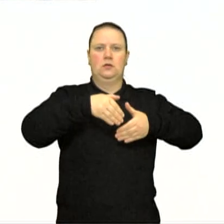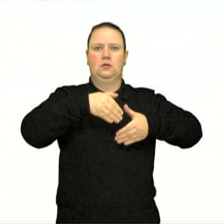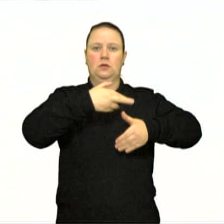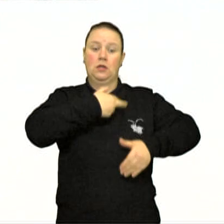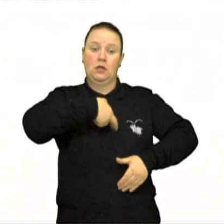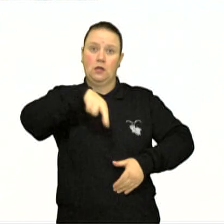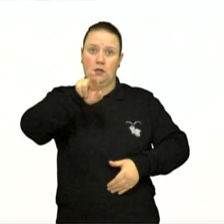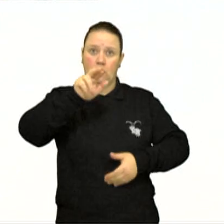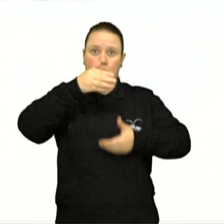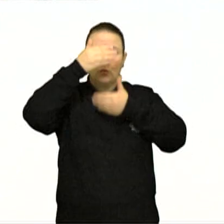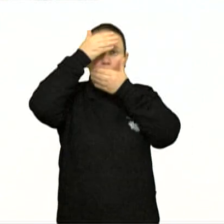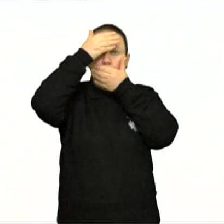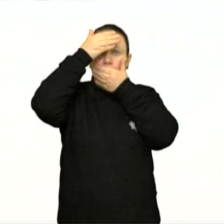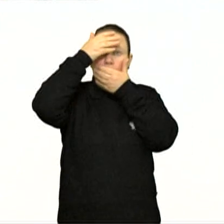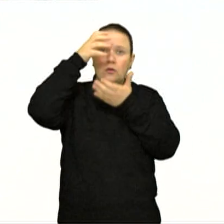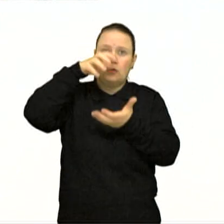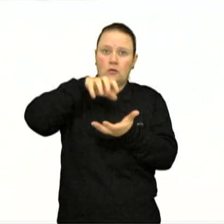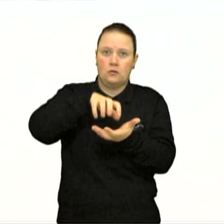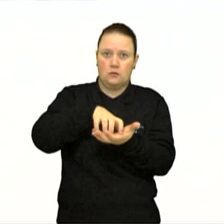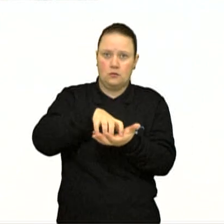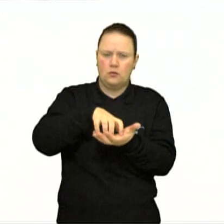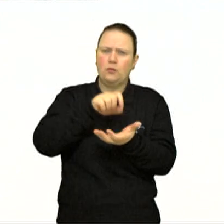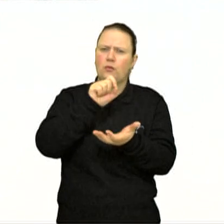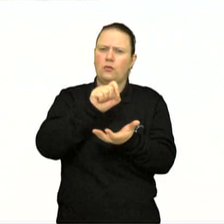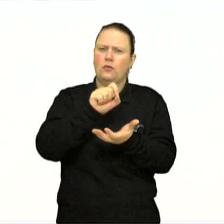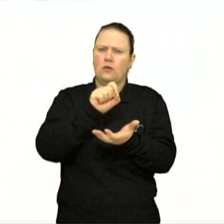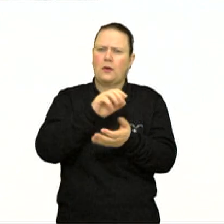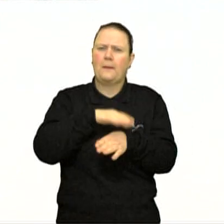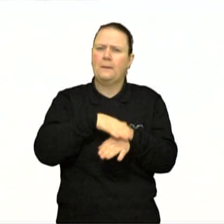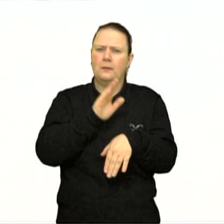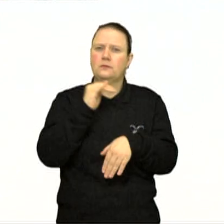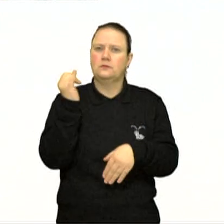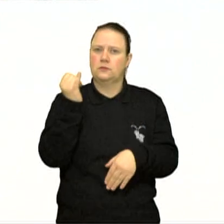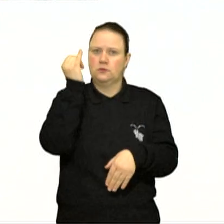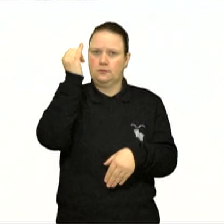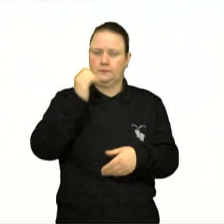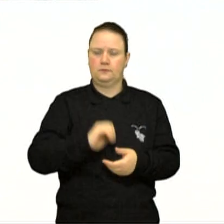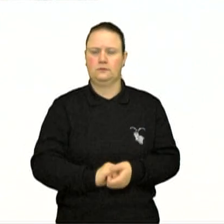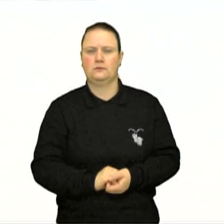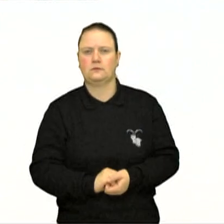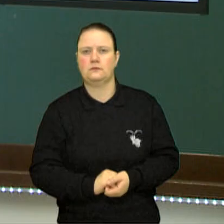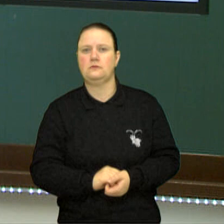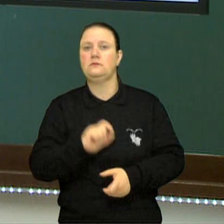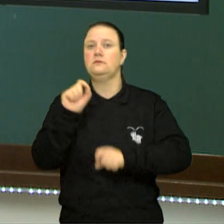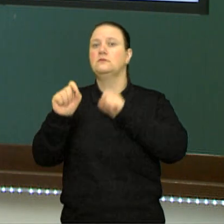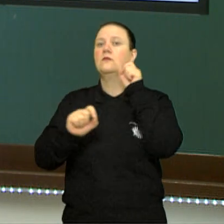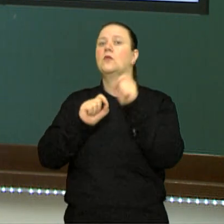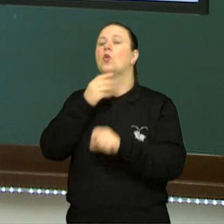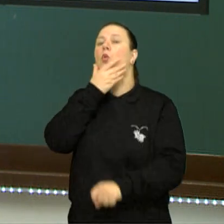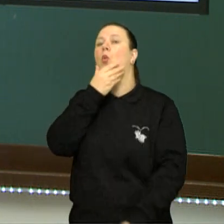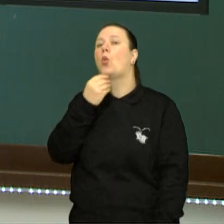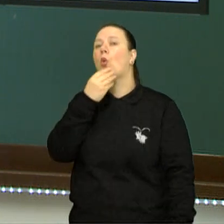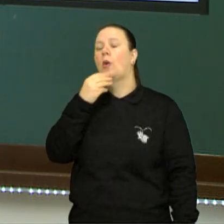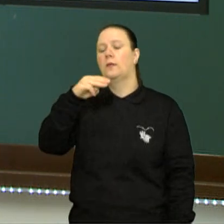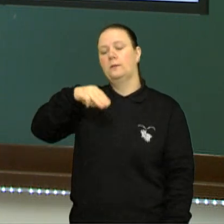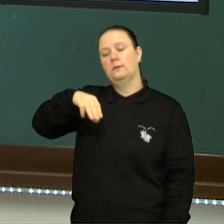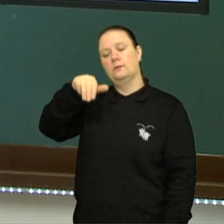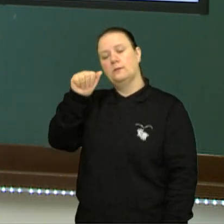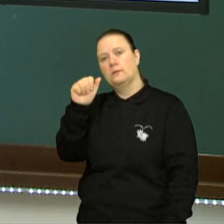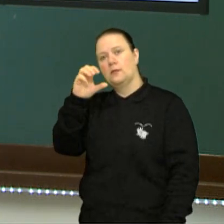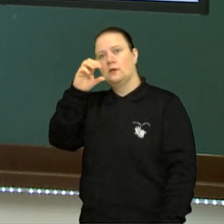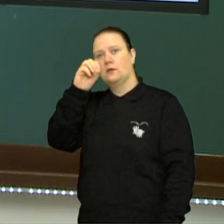principal cidade, a cidade mais sagrada para o Islã? Vocês lembram? E você lembra quem que foi Maomé? Quem que foi